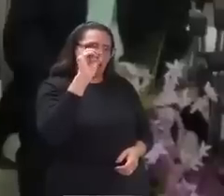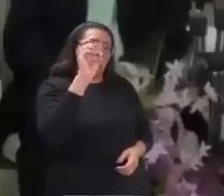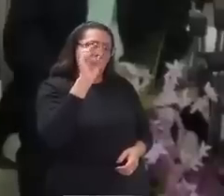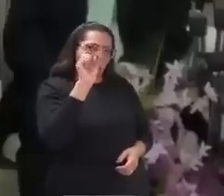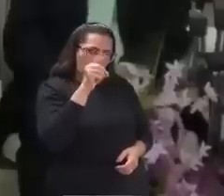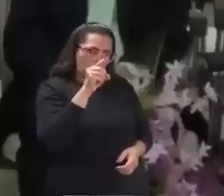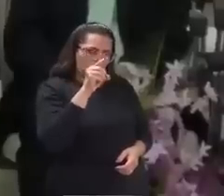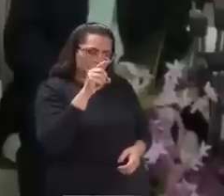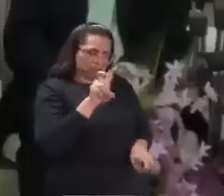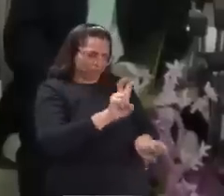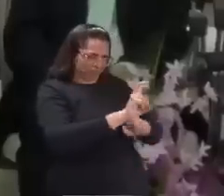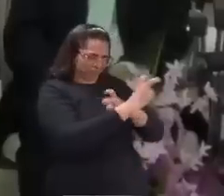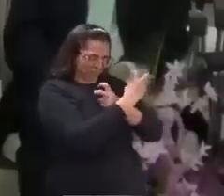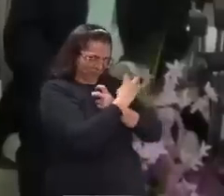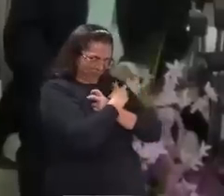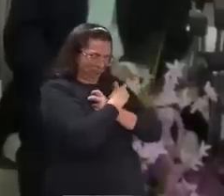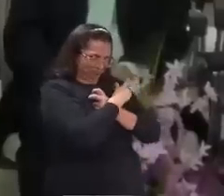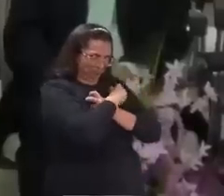tem uma ideia